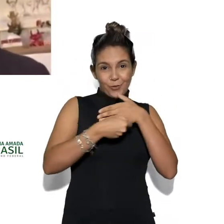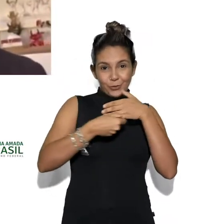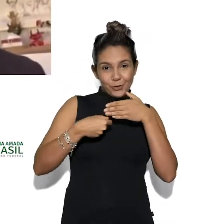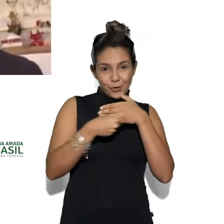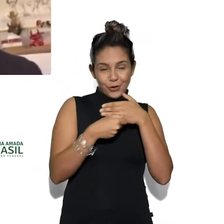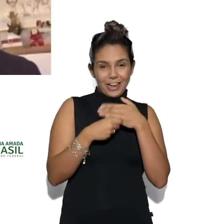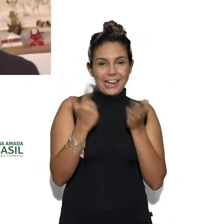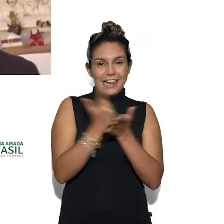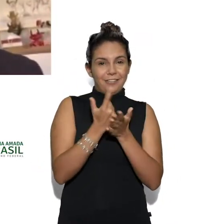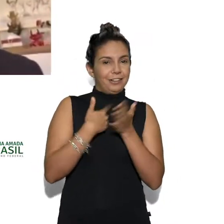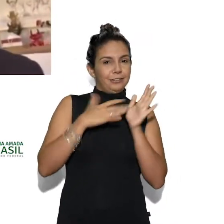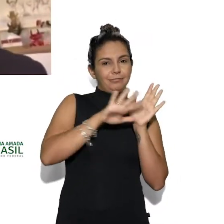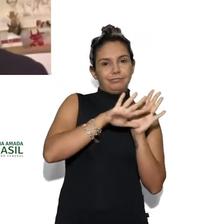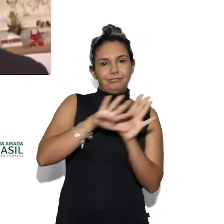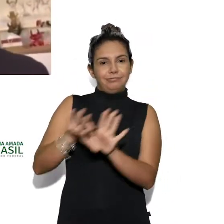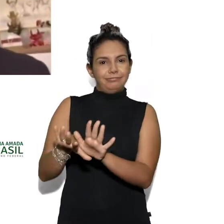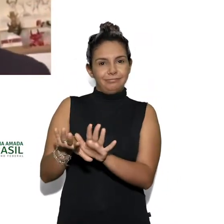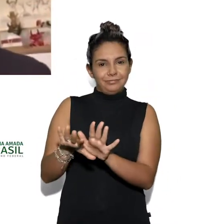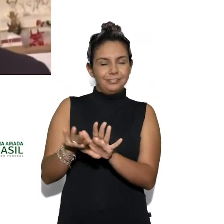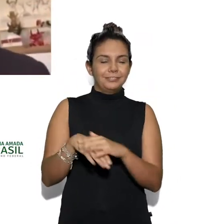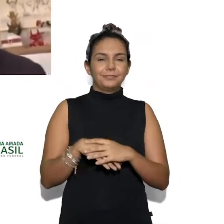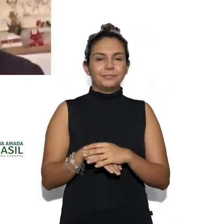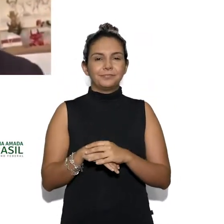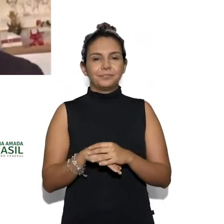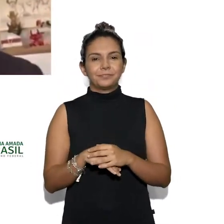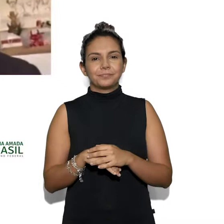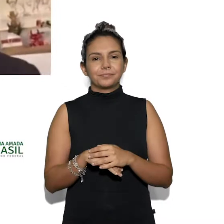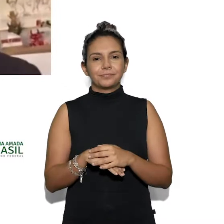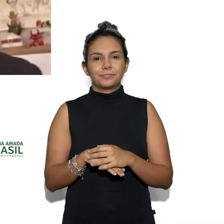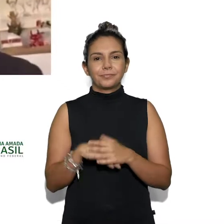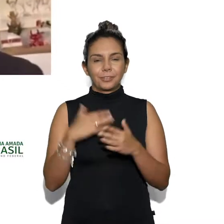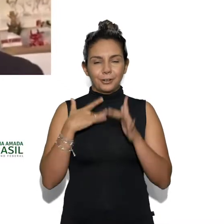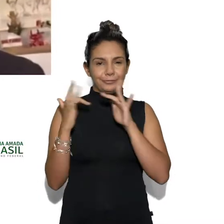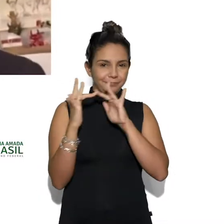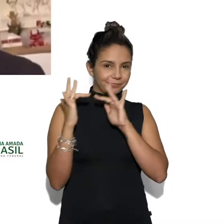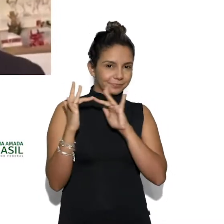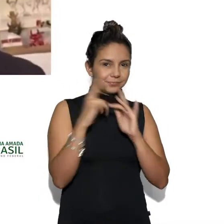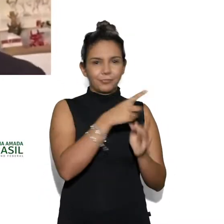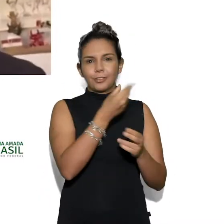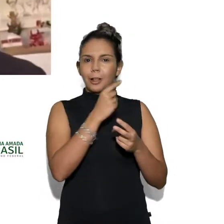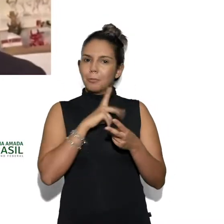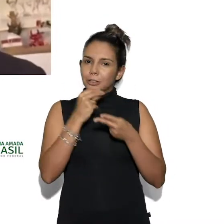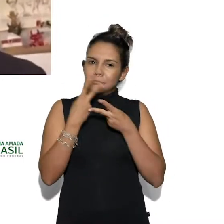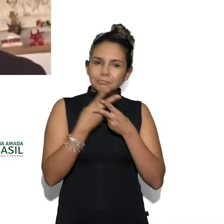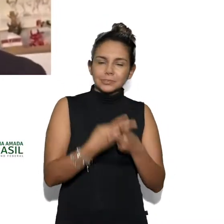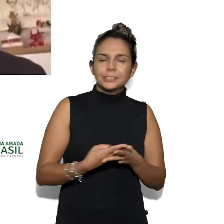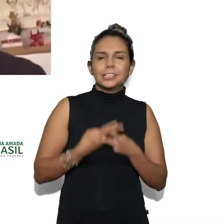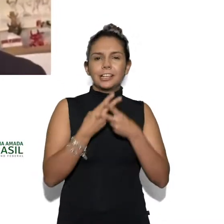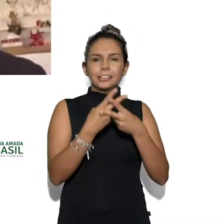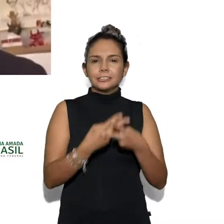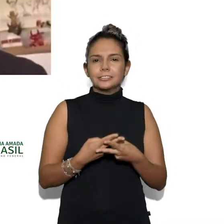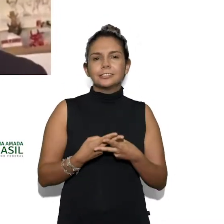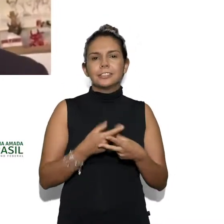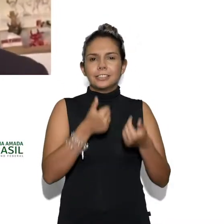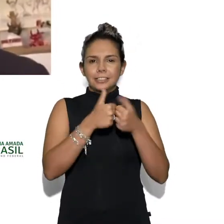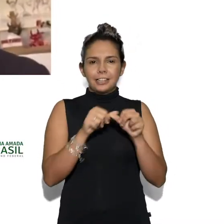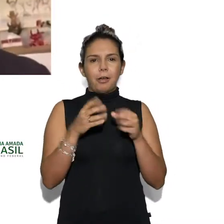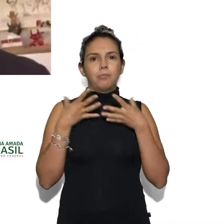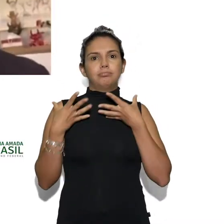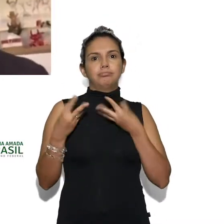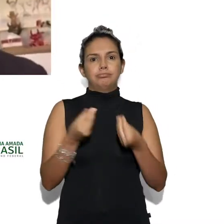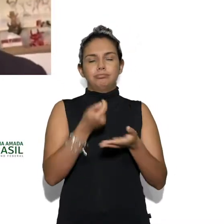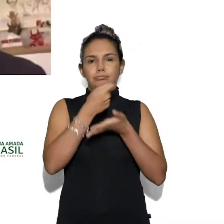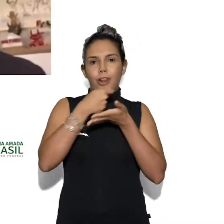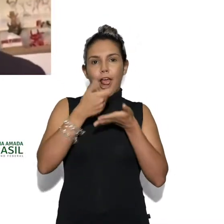por perto, deixaria de ser uma possibilidade para os meus contactos. Mas você é muito paciente, você está inundado